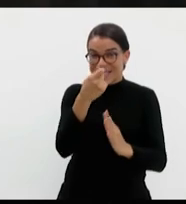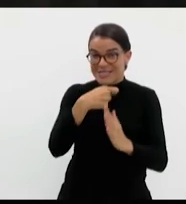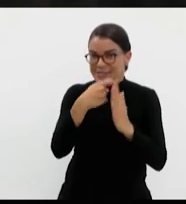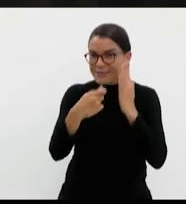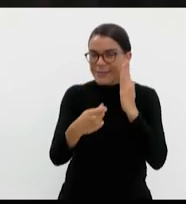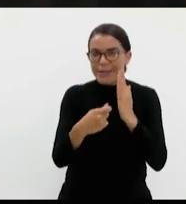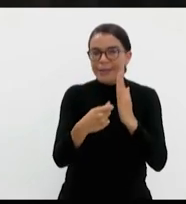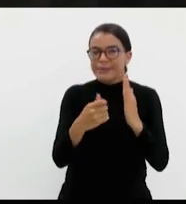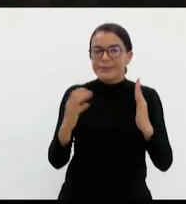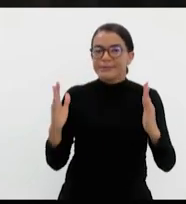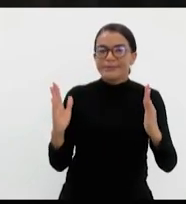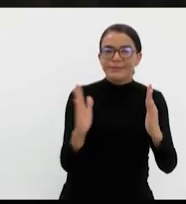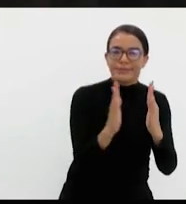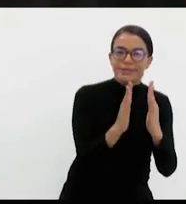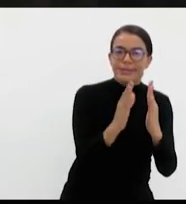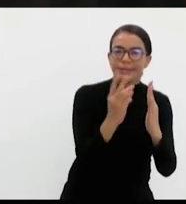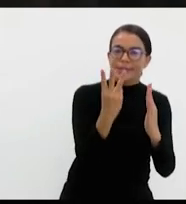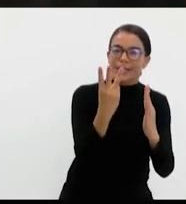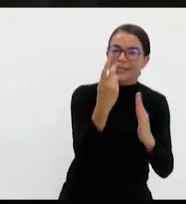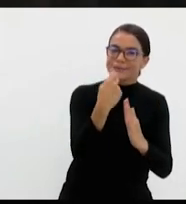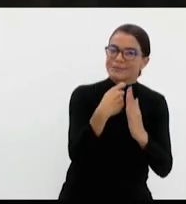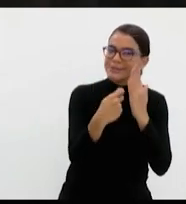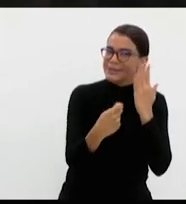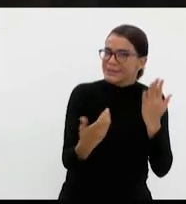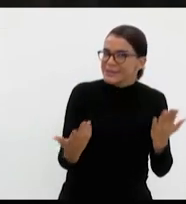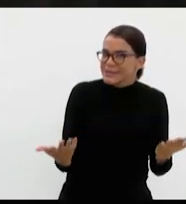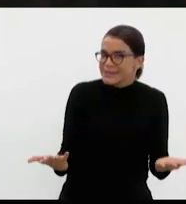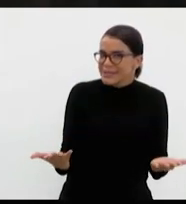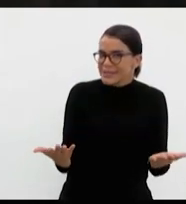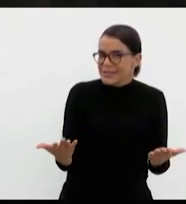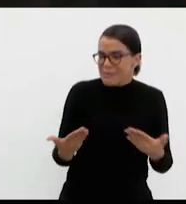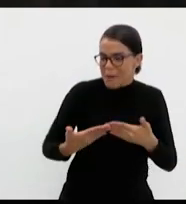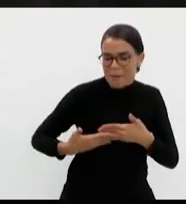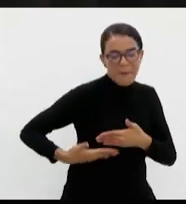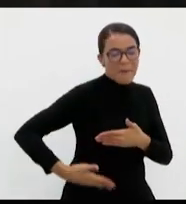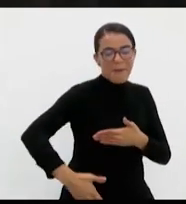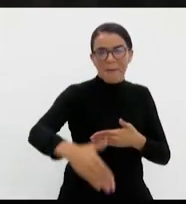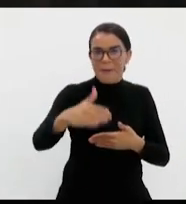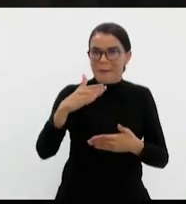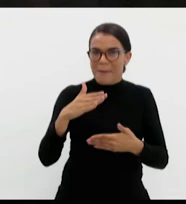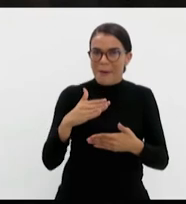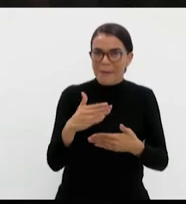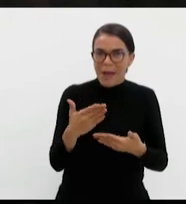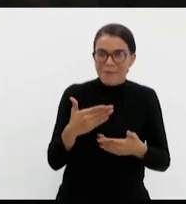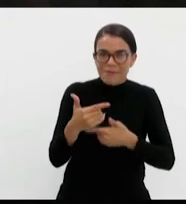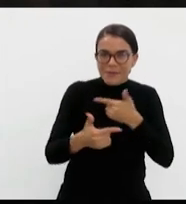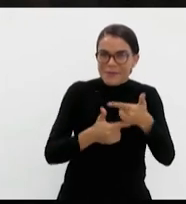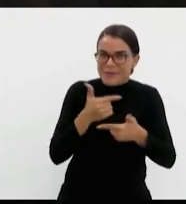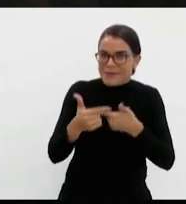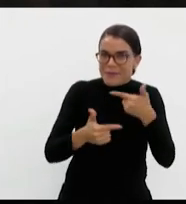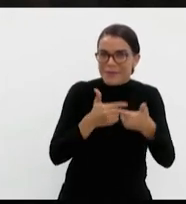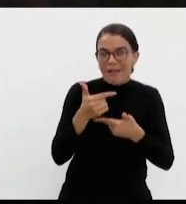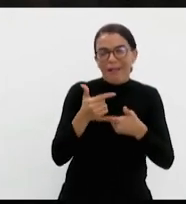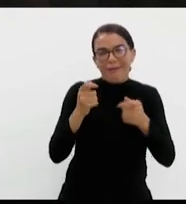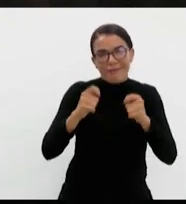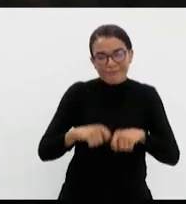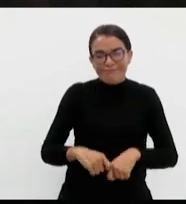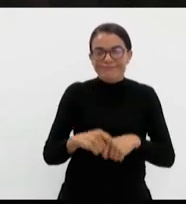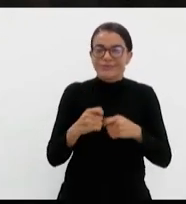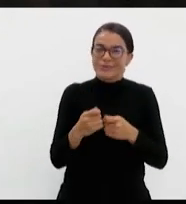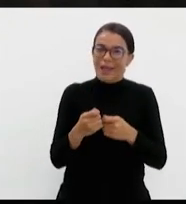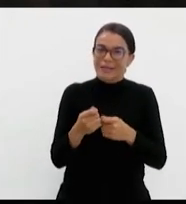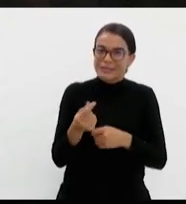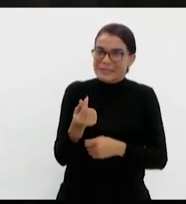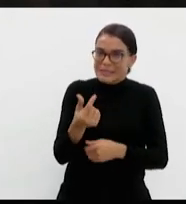durou 3 meses, para que eles já entrassem em campo, assumisse tudo e pudesse já